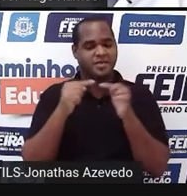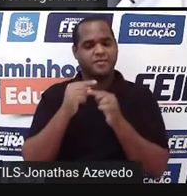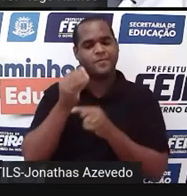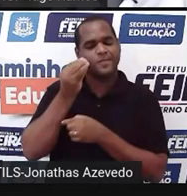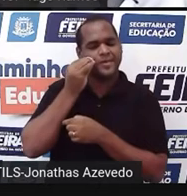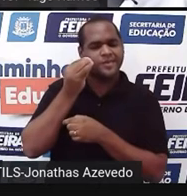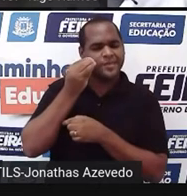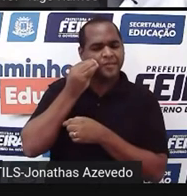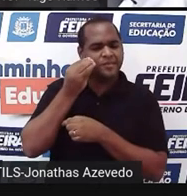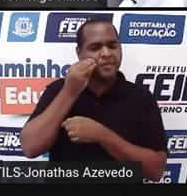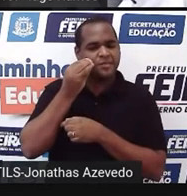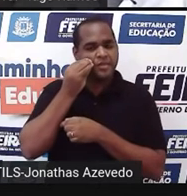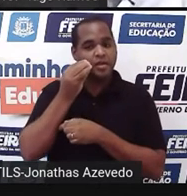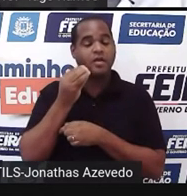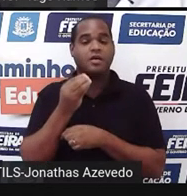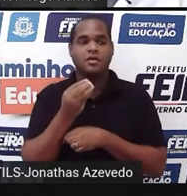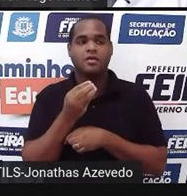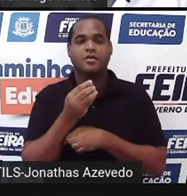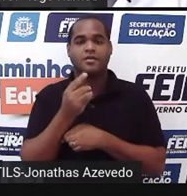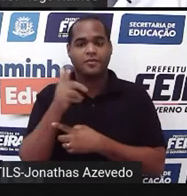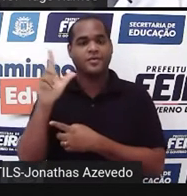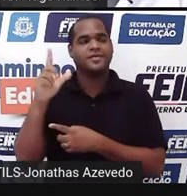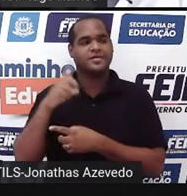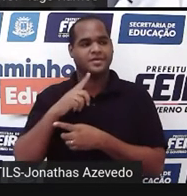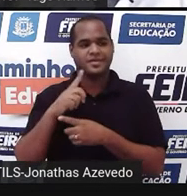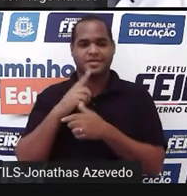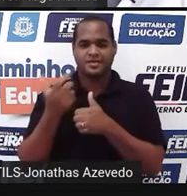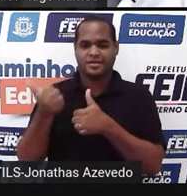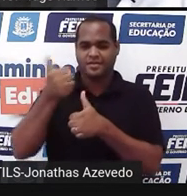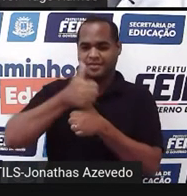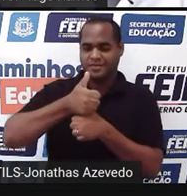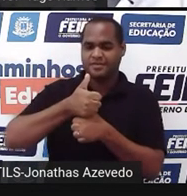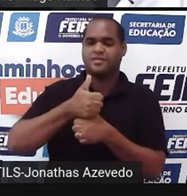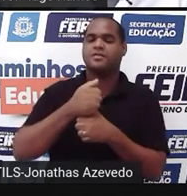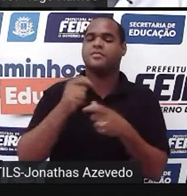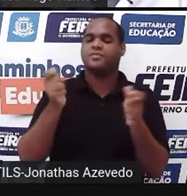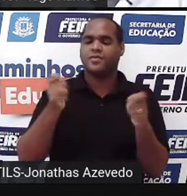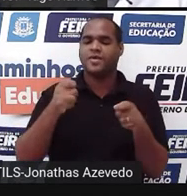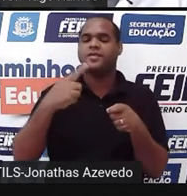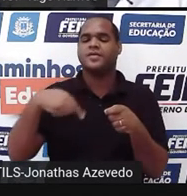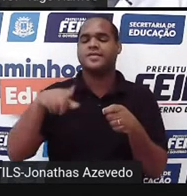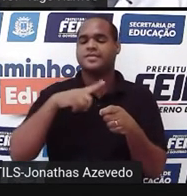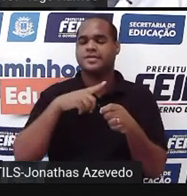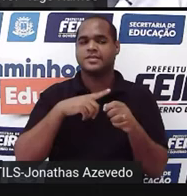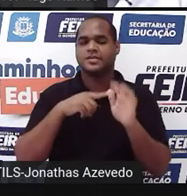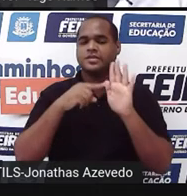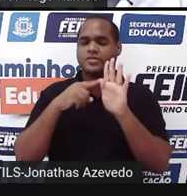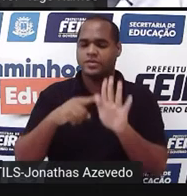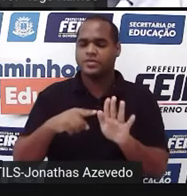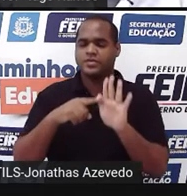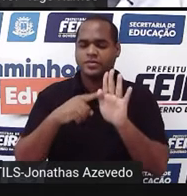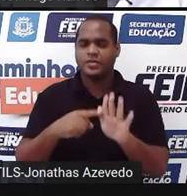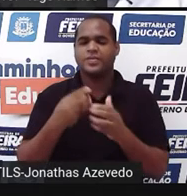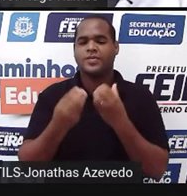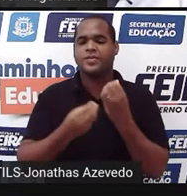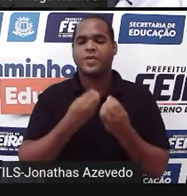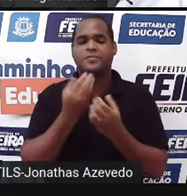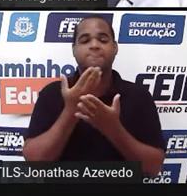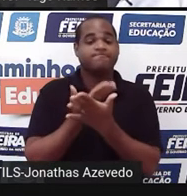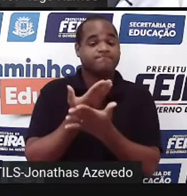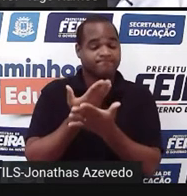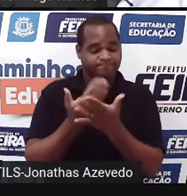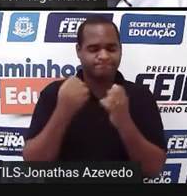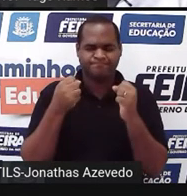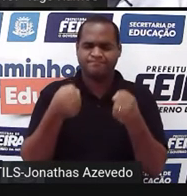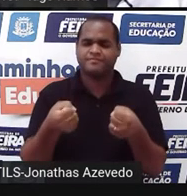de fazer e tem também o método da substituição e a gente também já estudou esse método é mas é